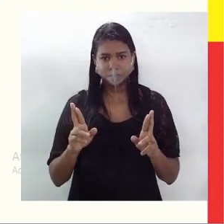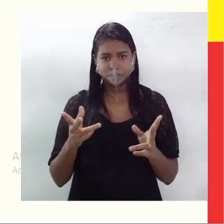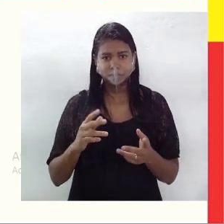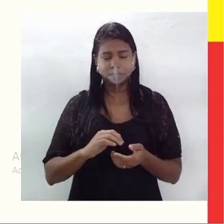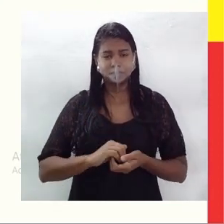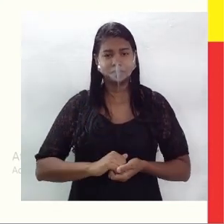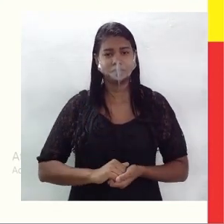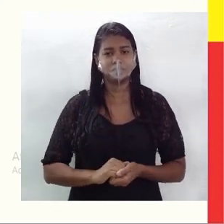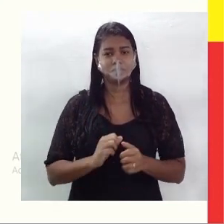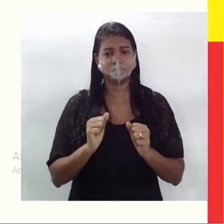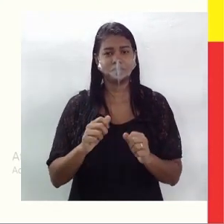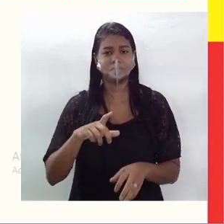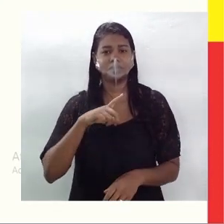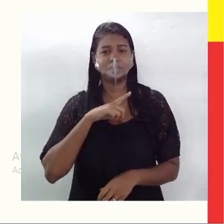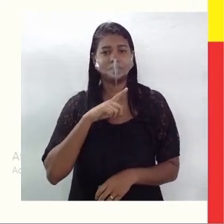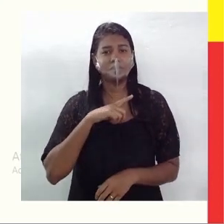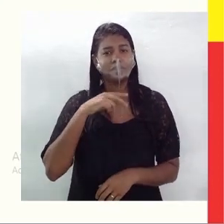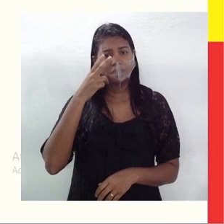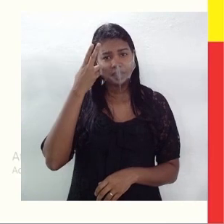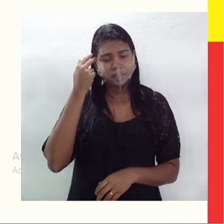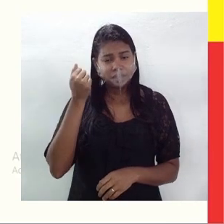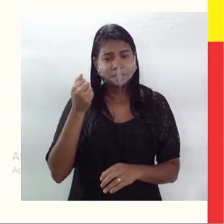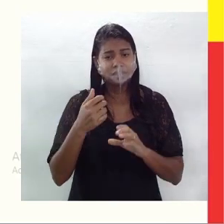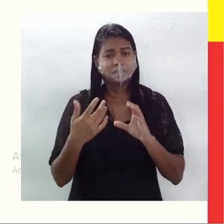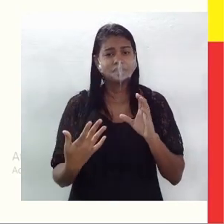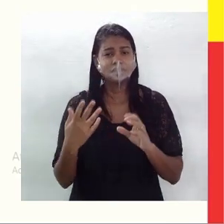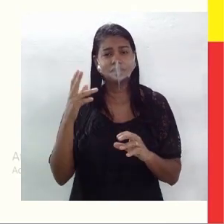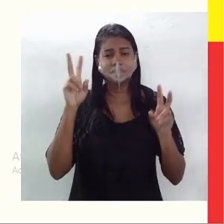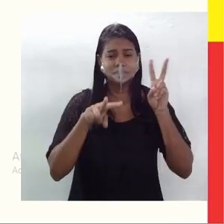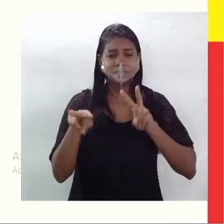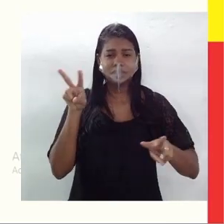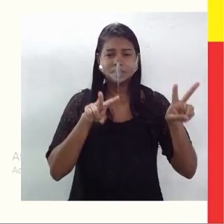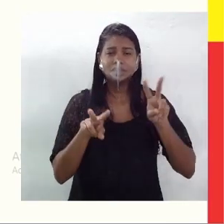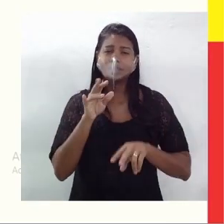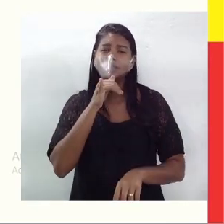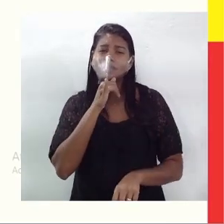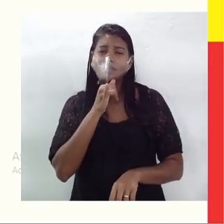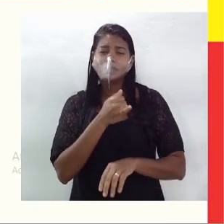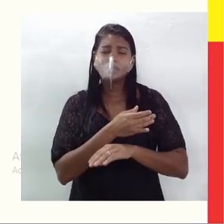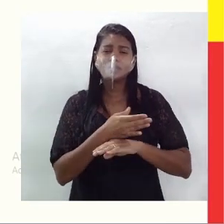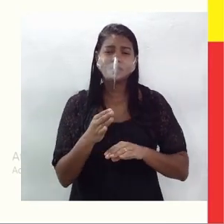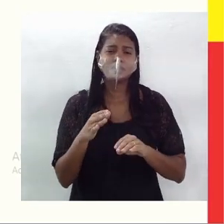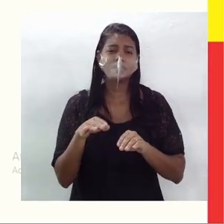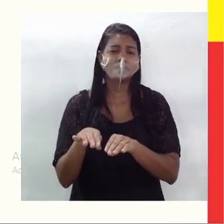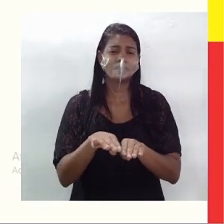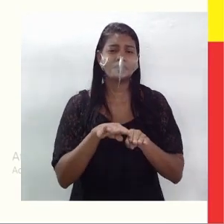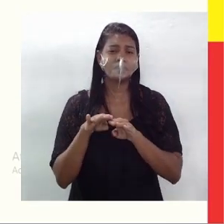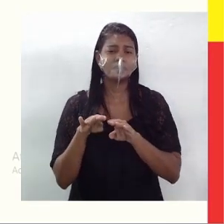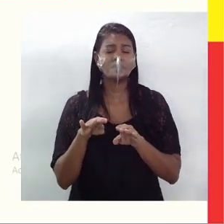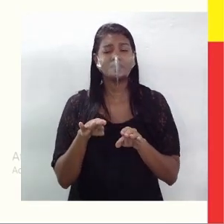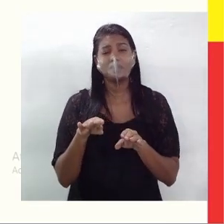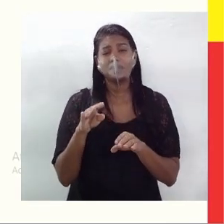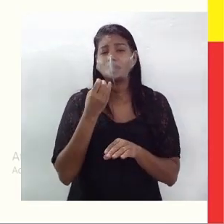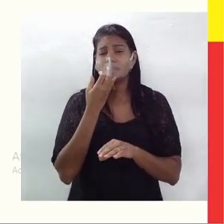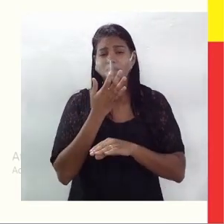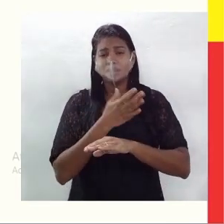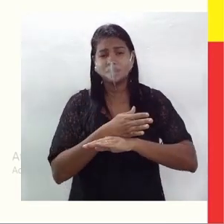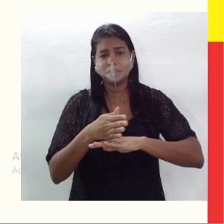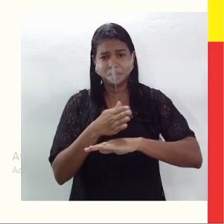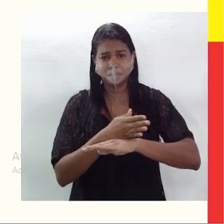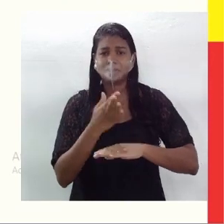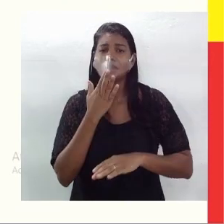diferentes podem ter o mesmo aspecto visual. A homogeneidade e a cor branca